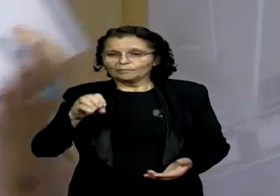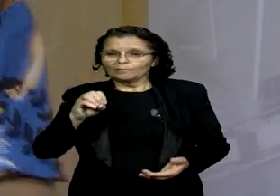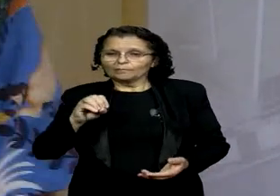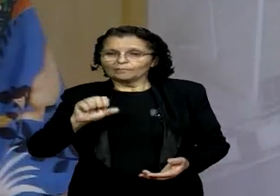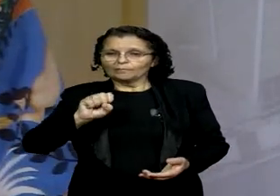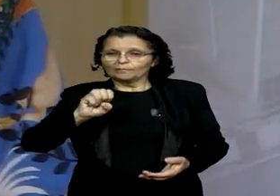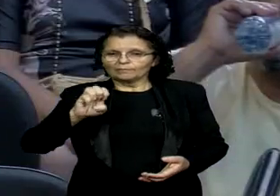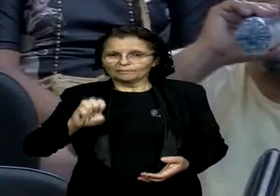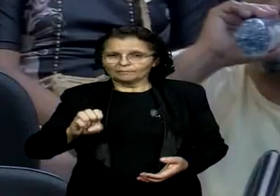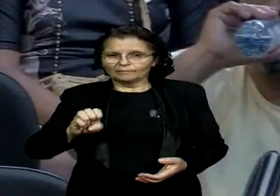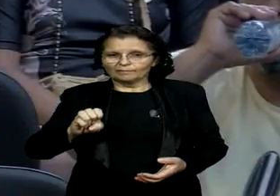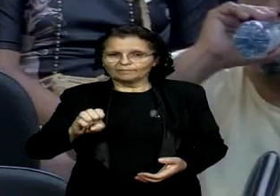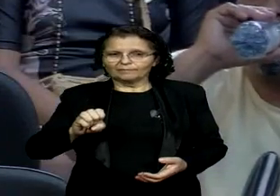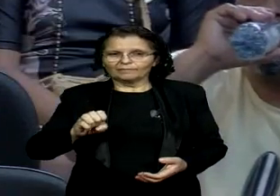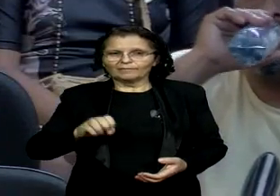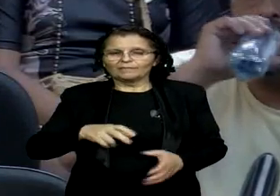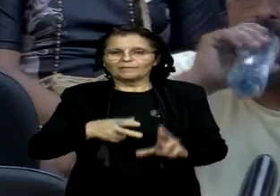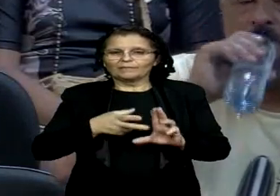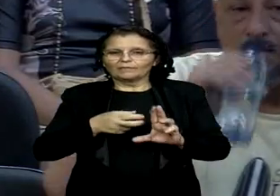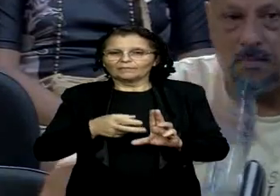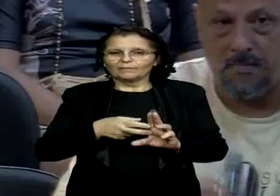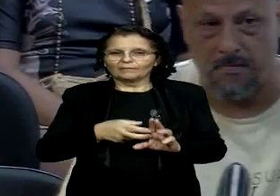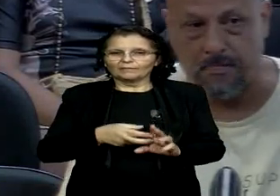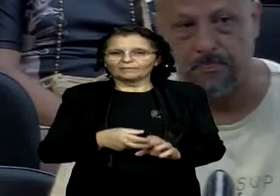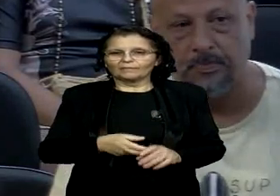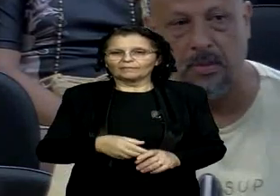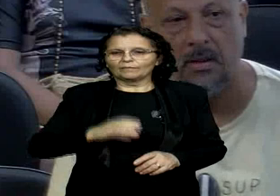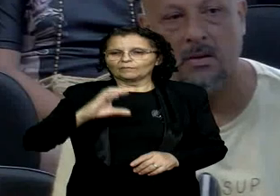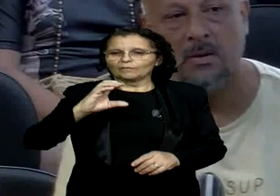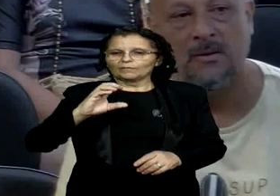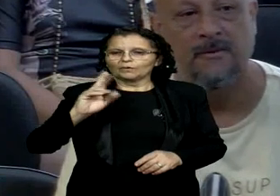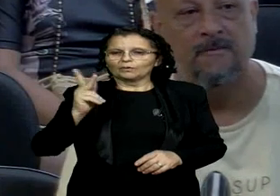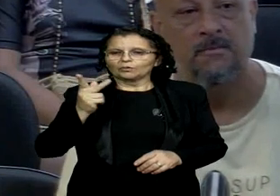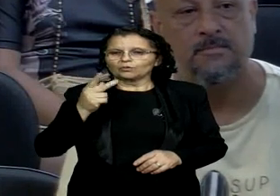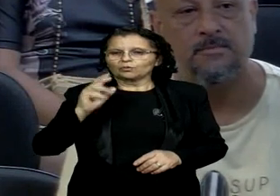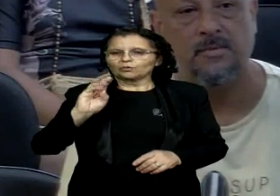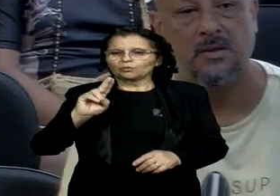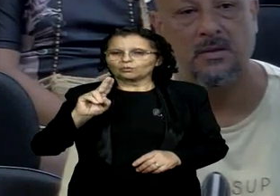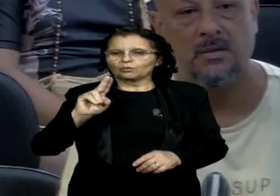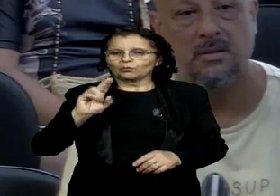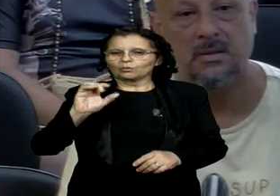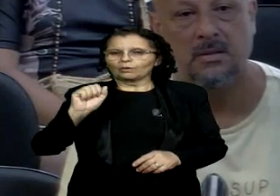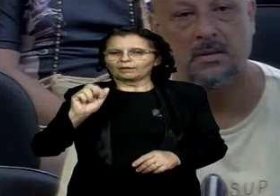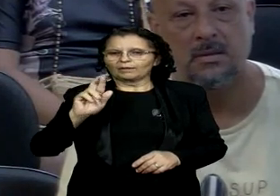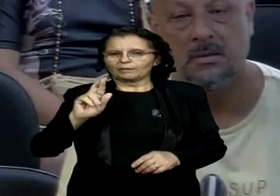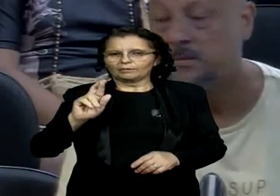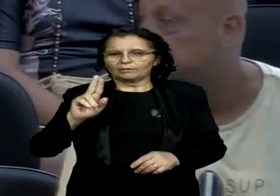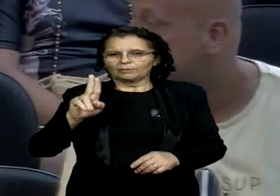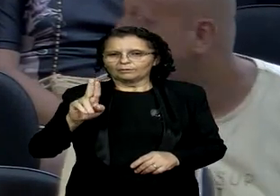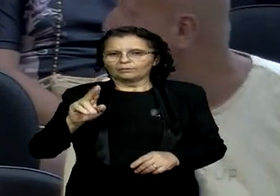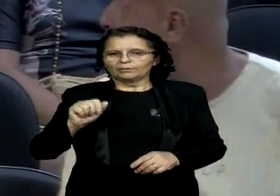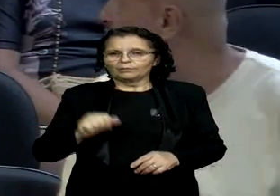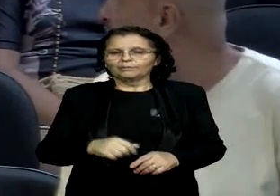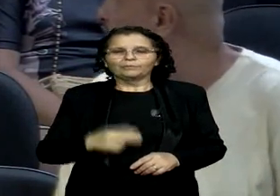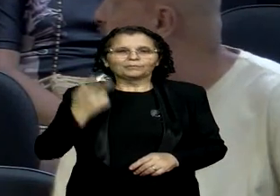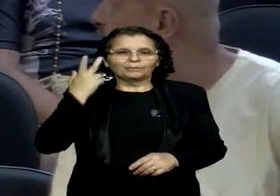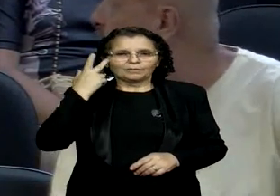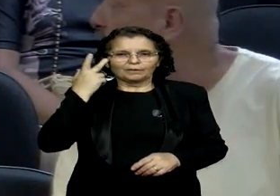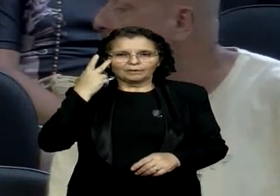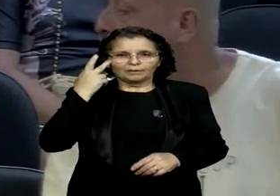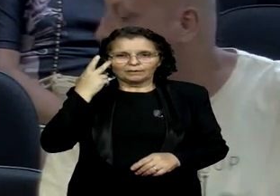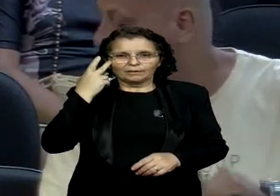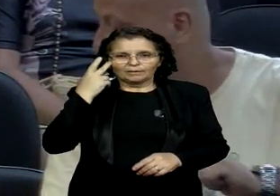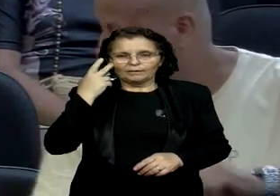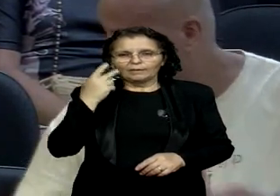a Josi, a indígena Xucuru Cariri, Josilene, Josileide, é natural de